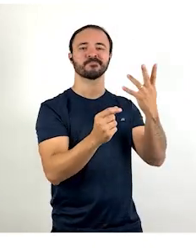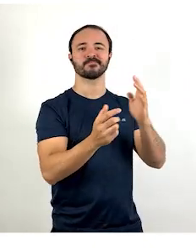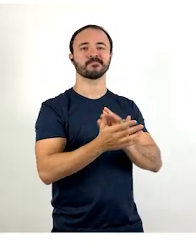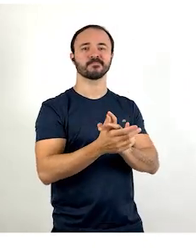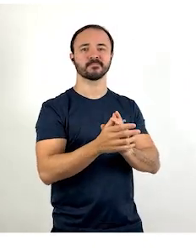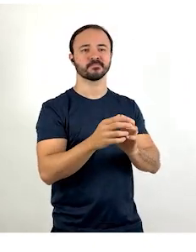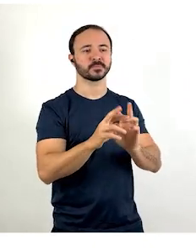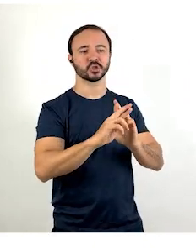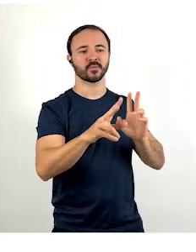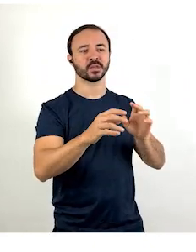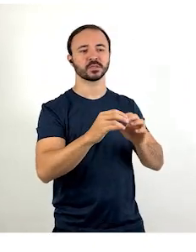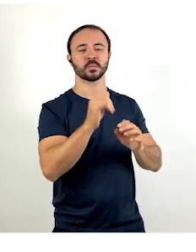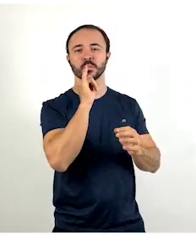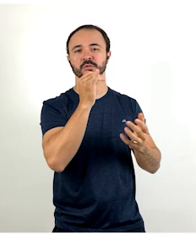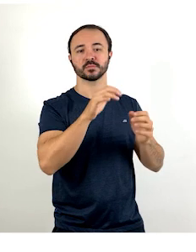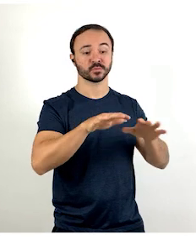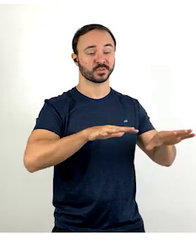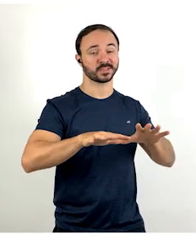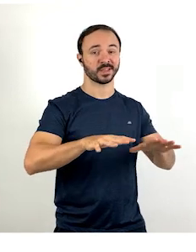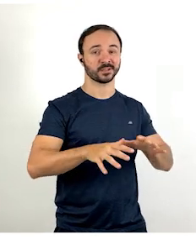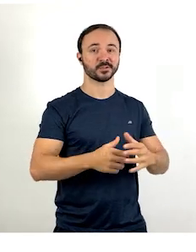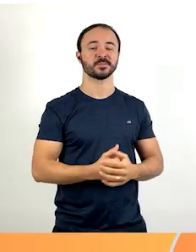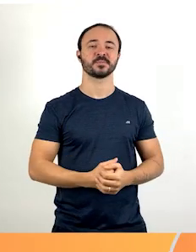energia, como a energia cinética.